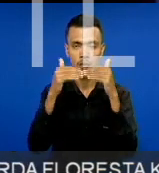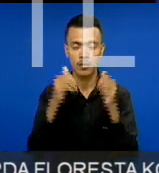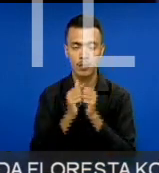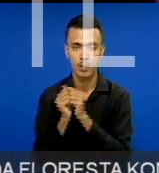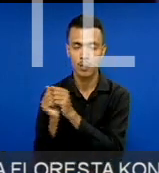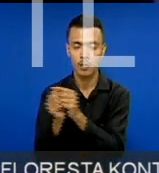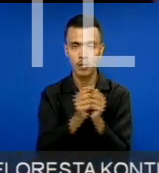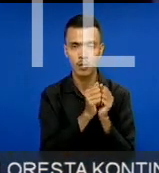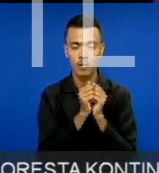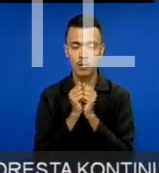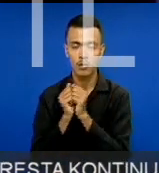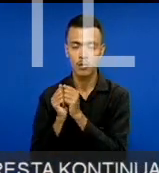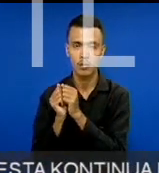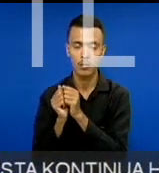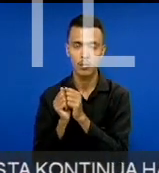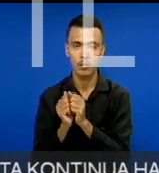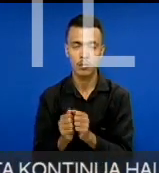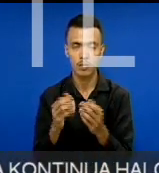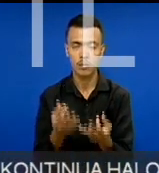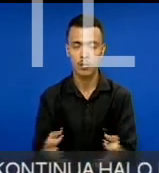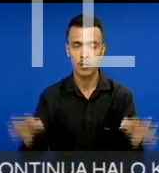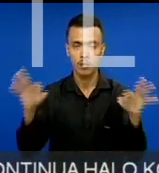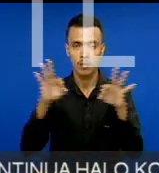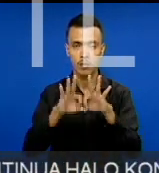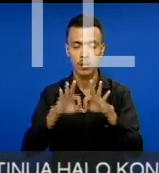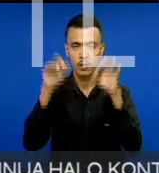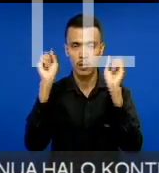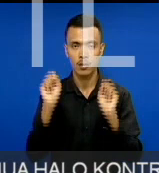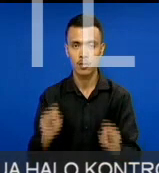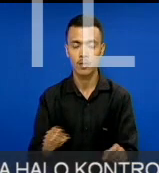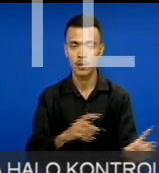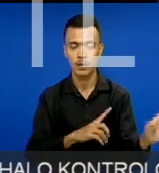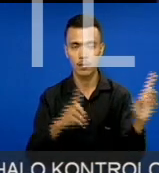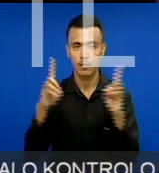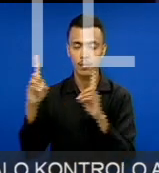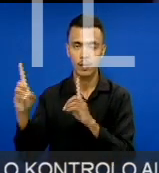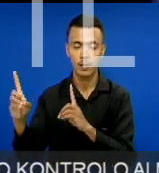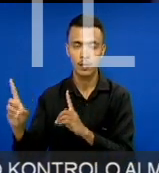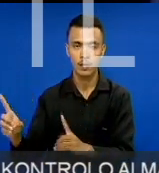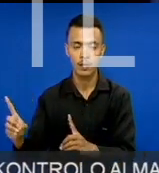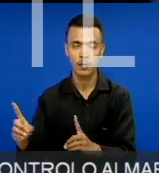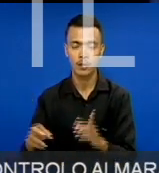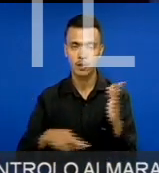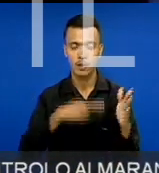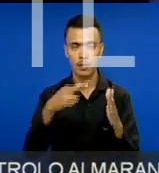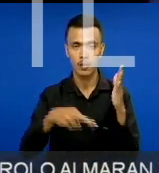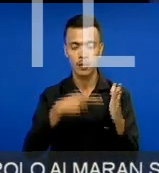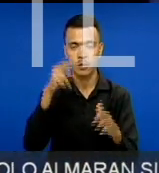no encontro oficial ne bem importante ato bele executa definição roadmap